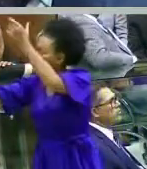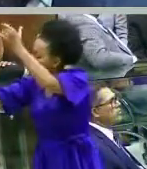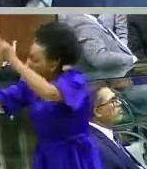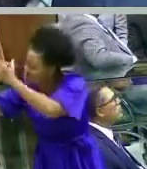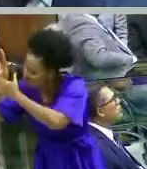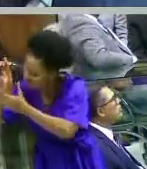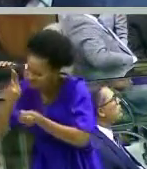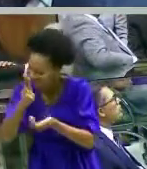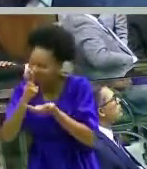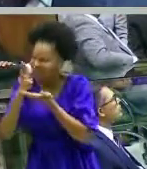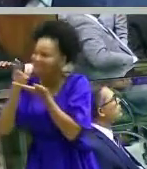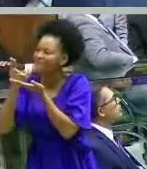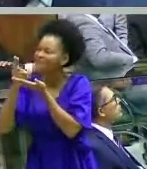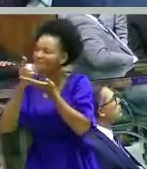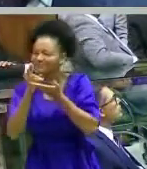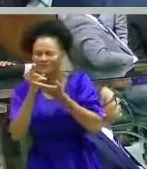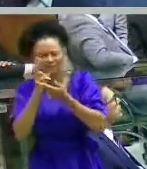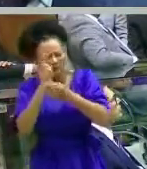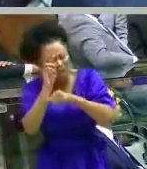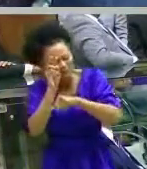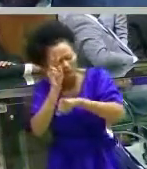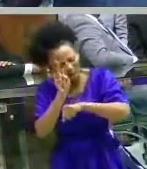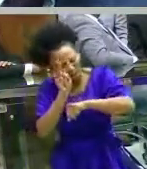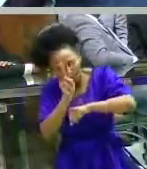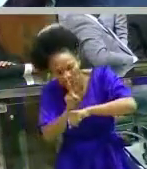aquele que te guarda.